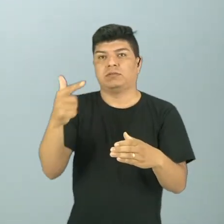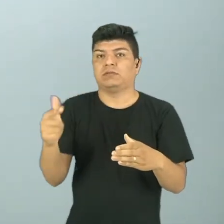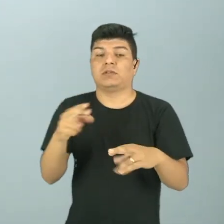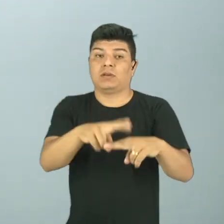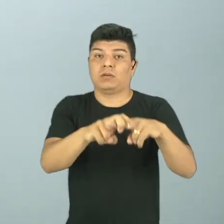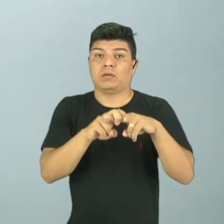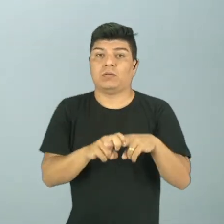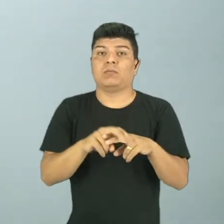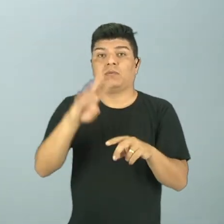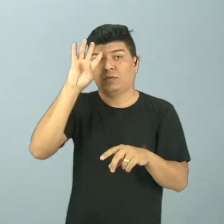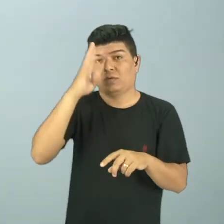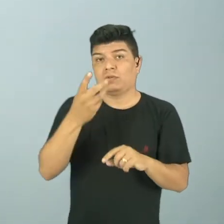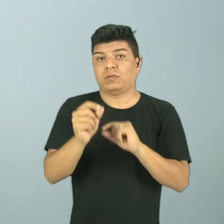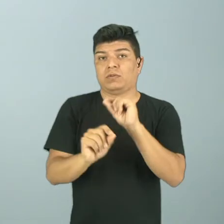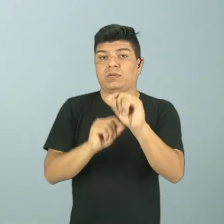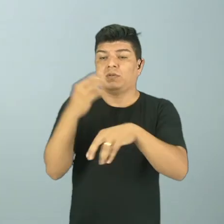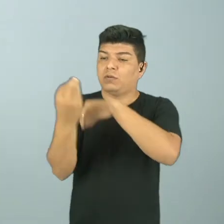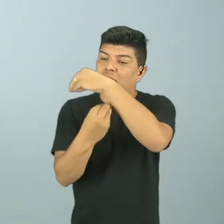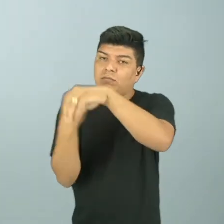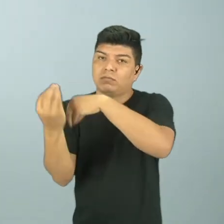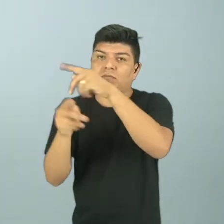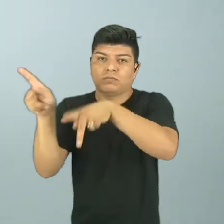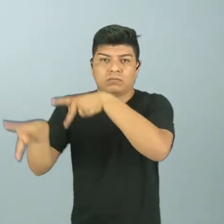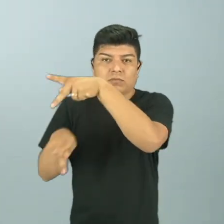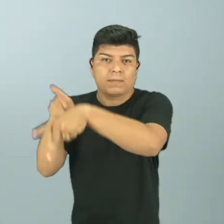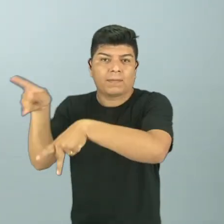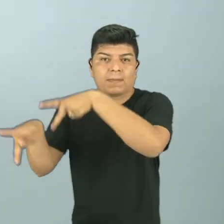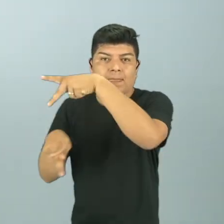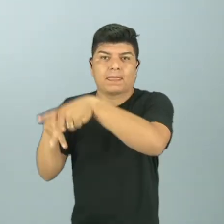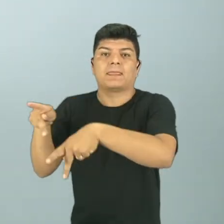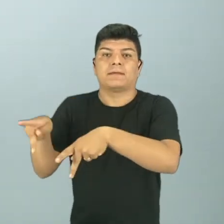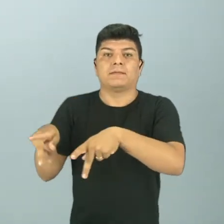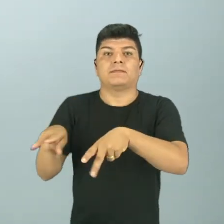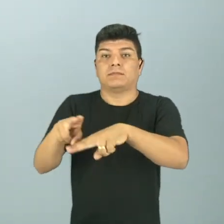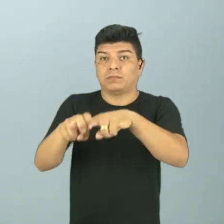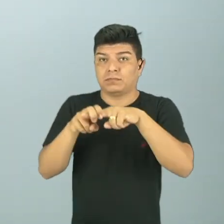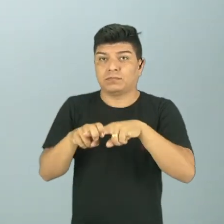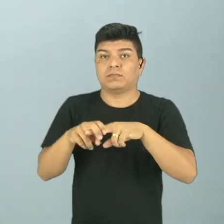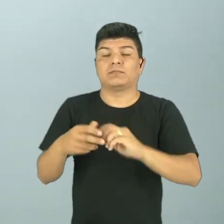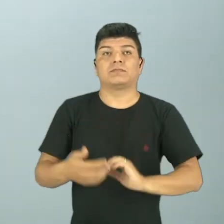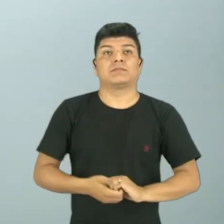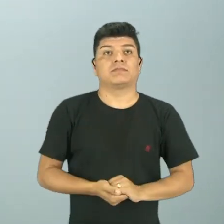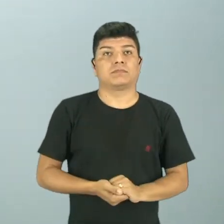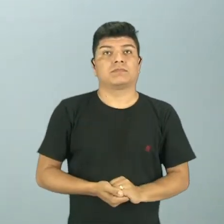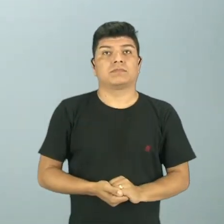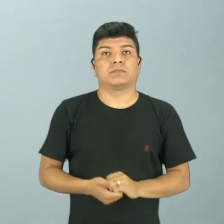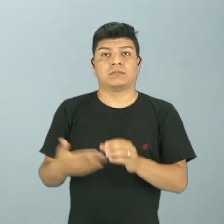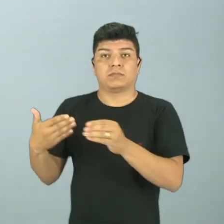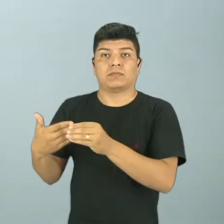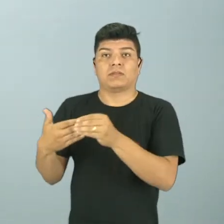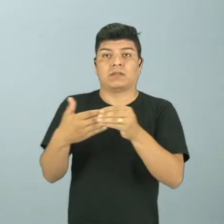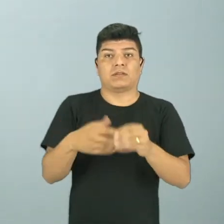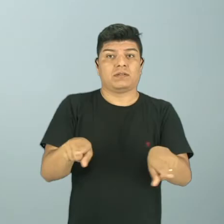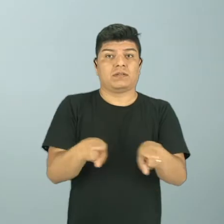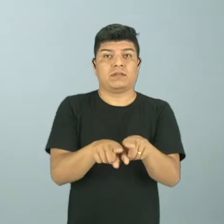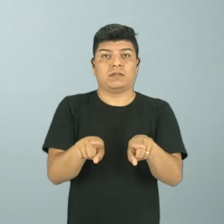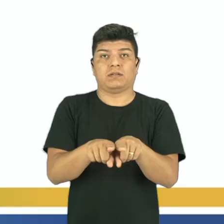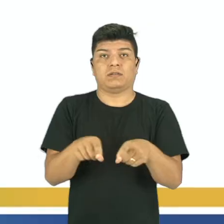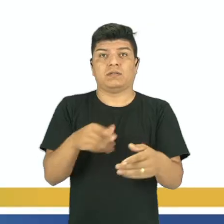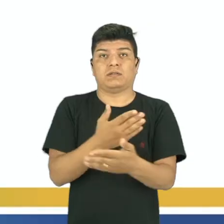o resultado dessa mistura de povos, dessas misturas de nações, tá bom? E aí eu vou trazer para vocês